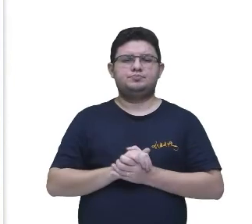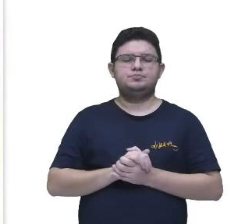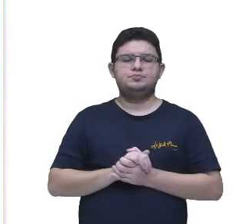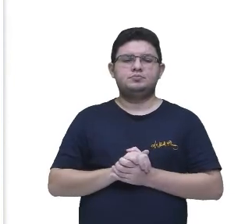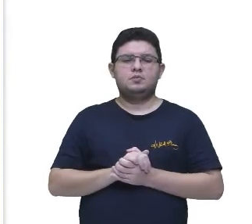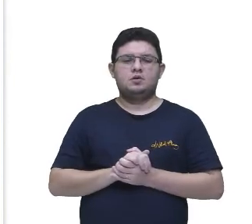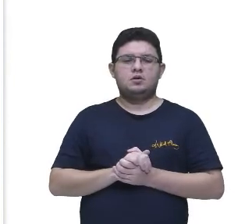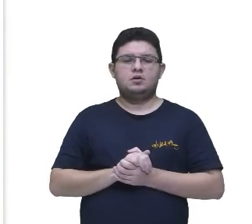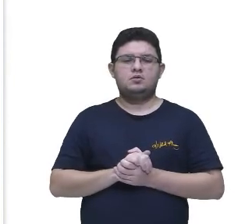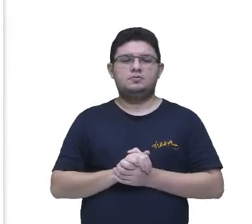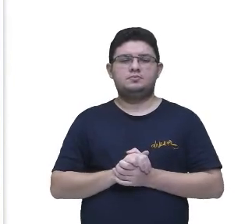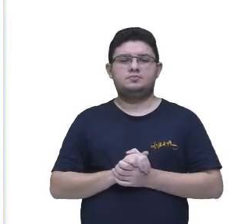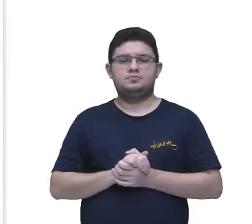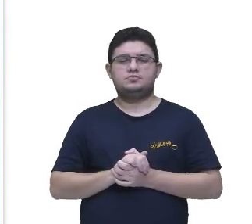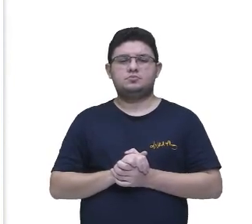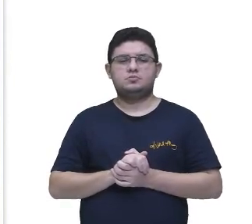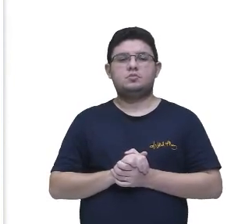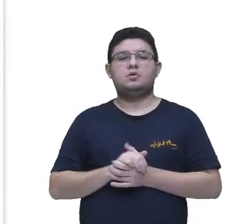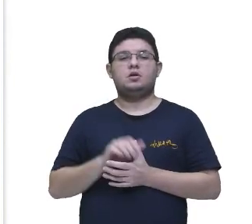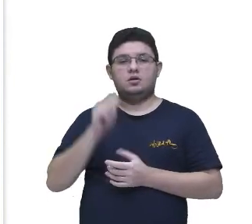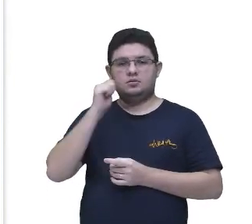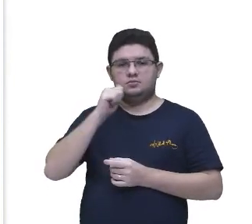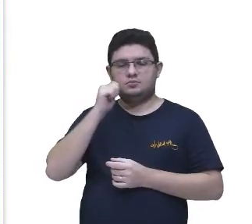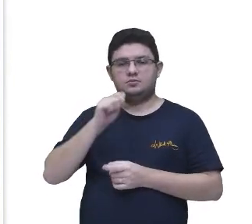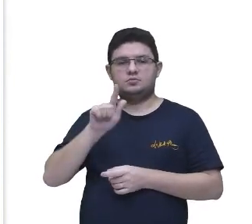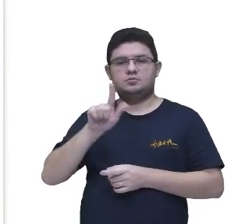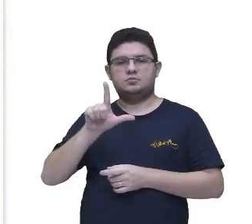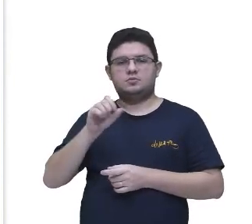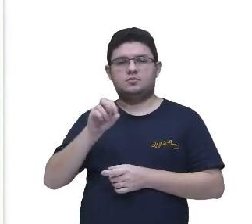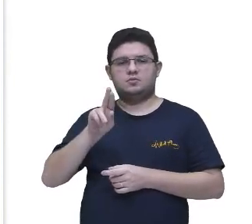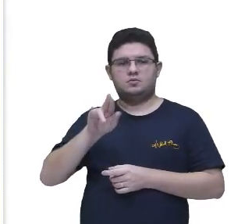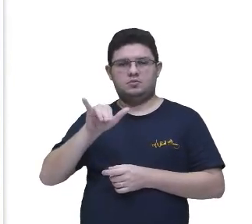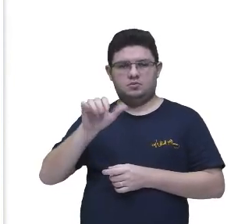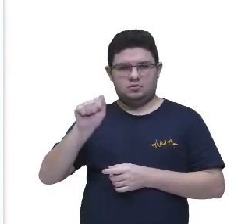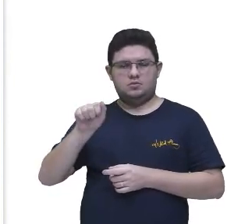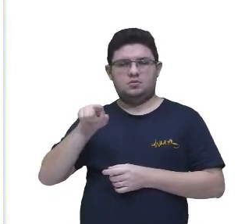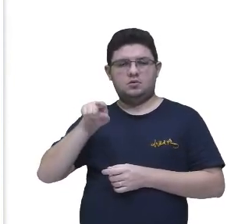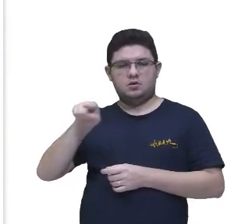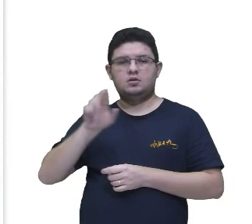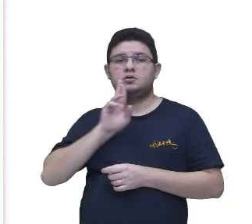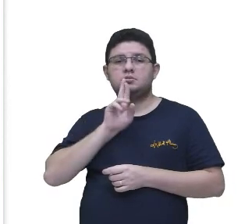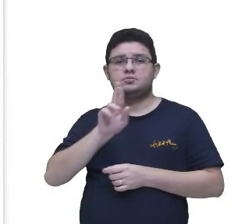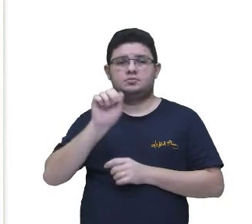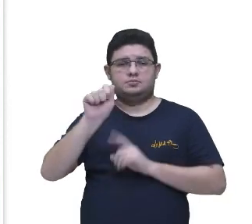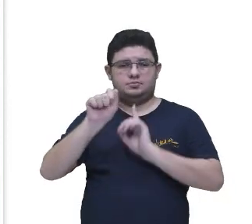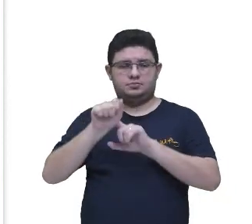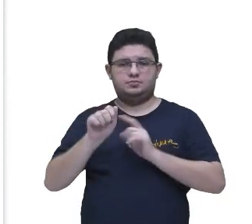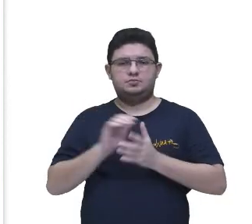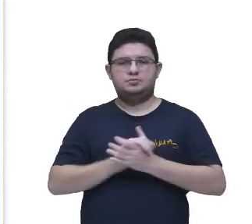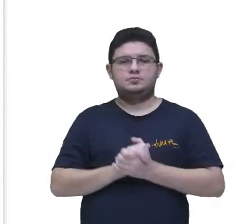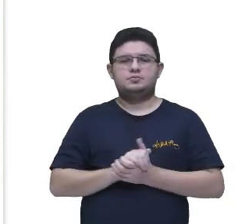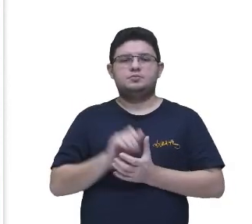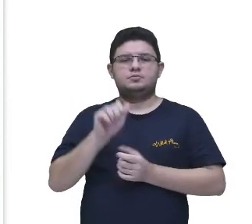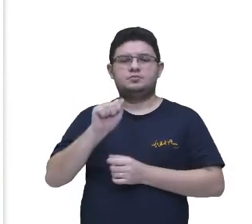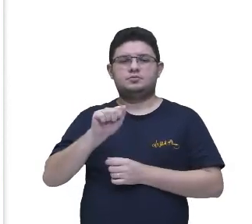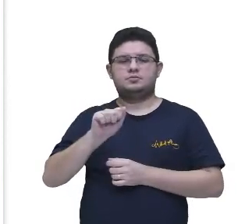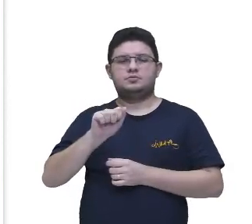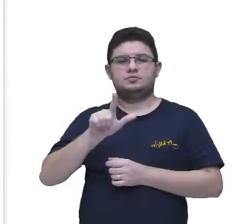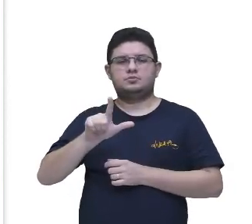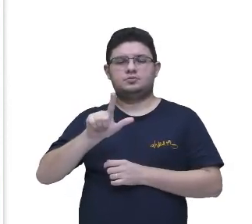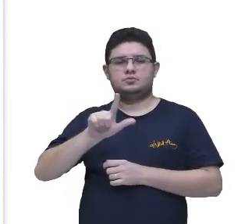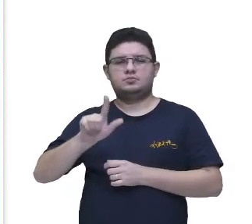últimas participações da Glória, lá do Sebastiana Braga, na letra A. A Alzilene também, letra A.